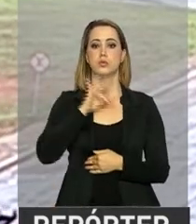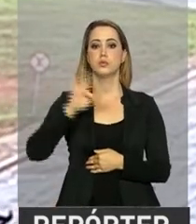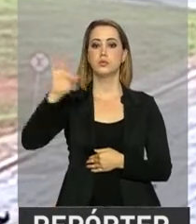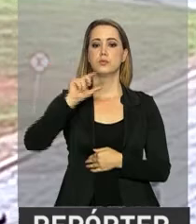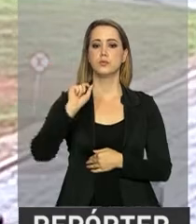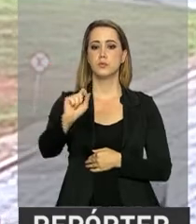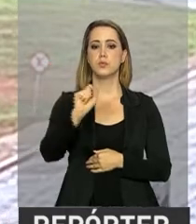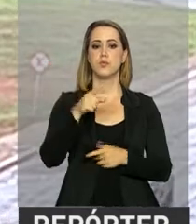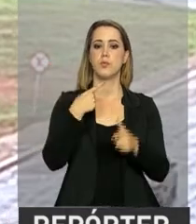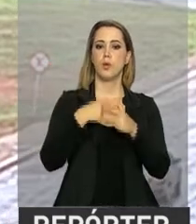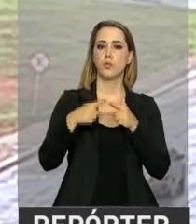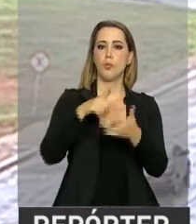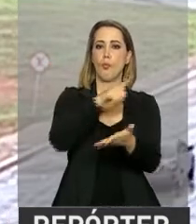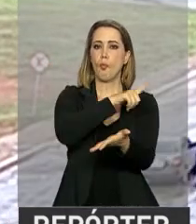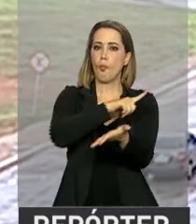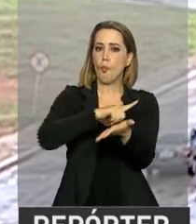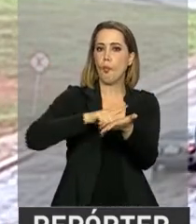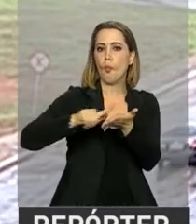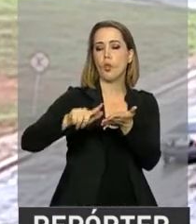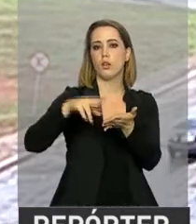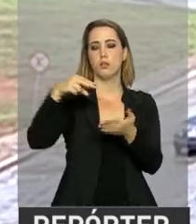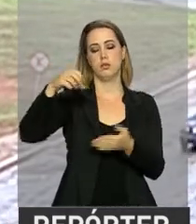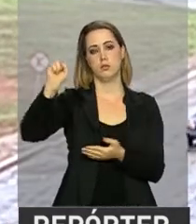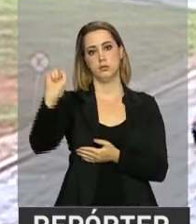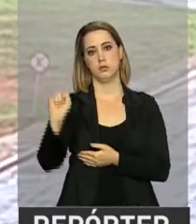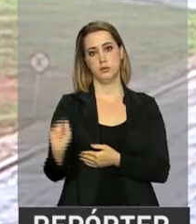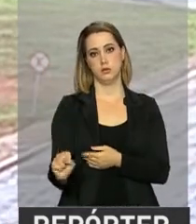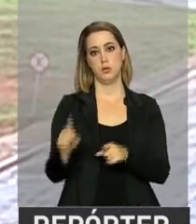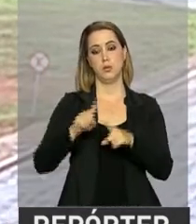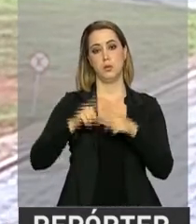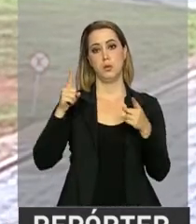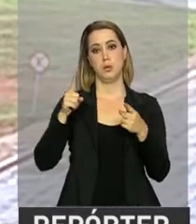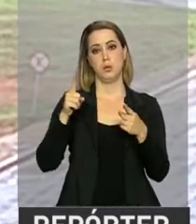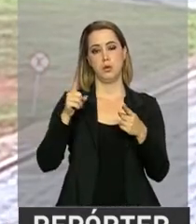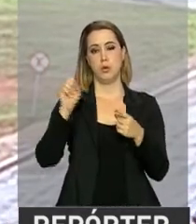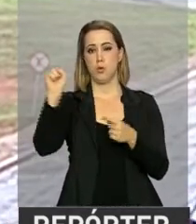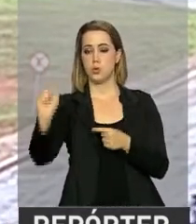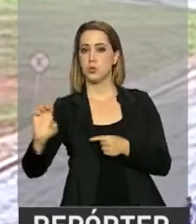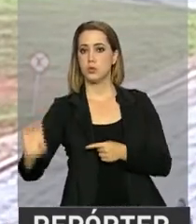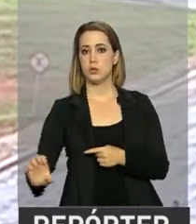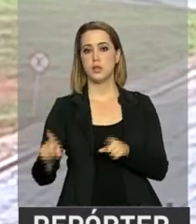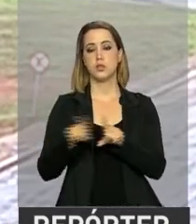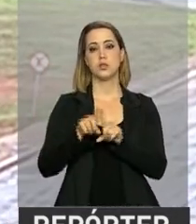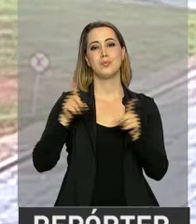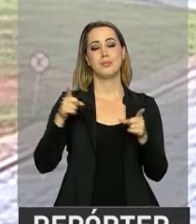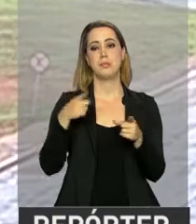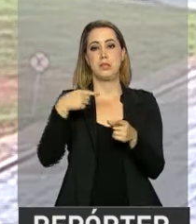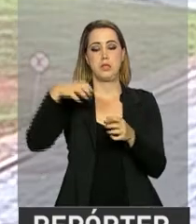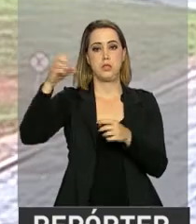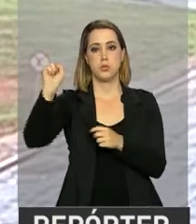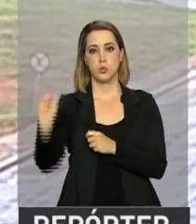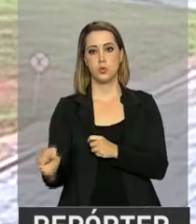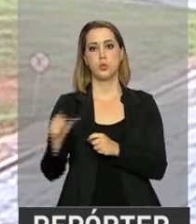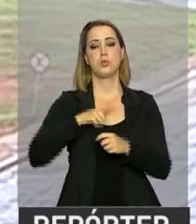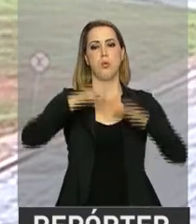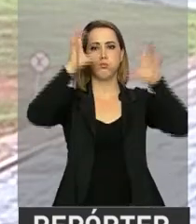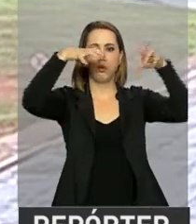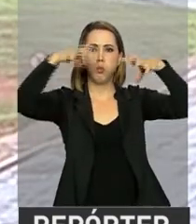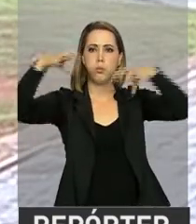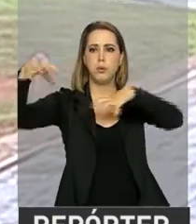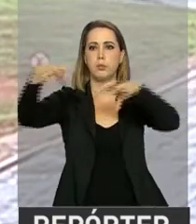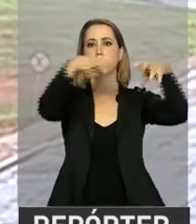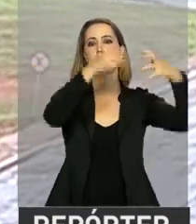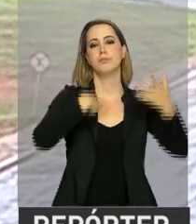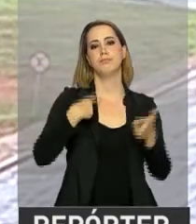de emergência nos estados da região sudeste. Já na região sul, foi o excesso de chuva que deixou as cidades